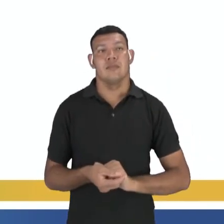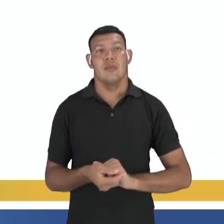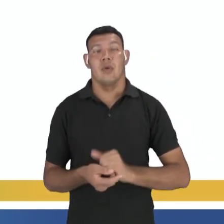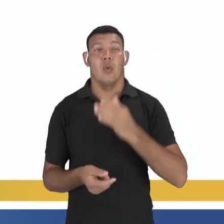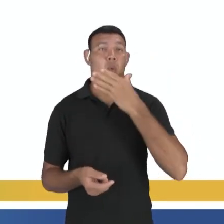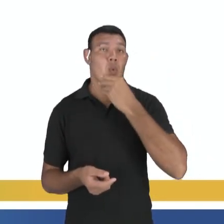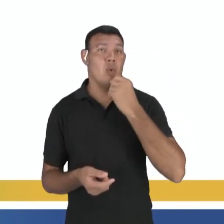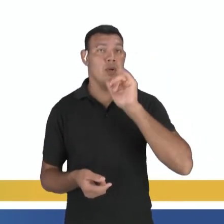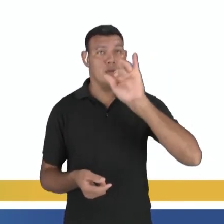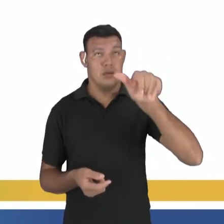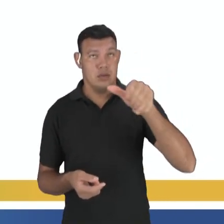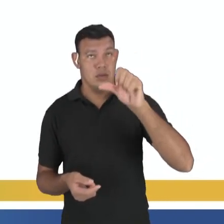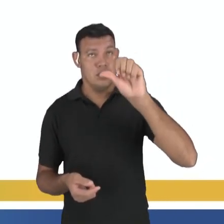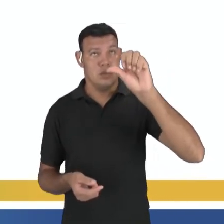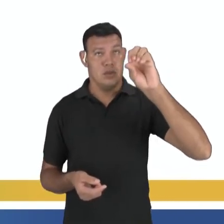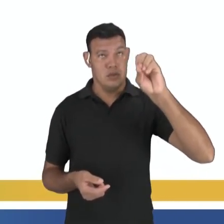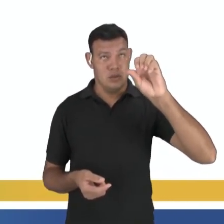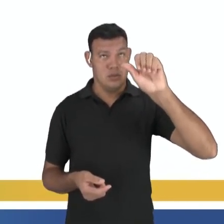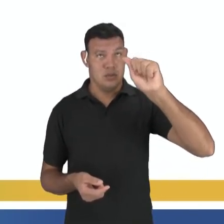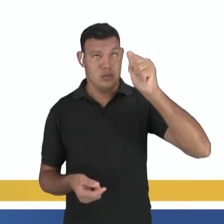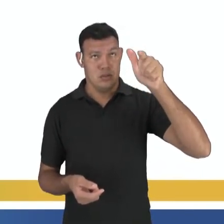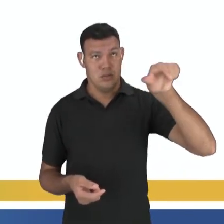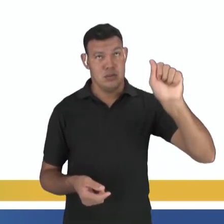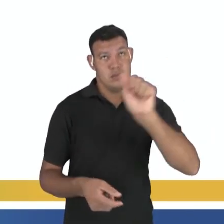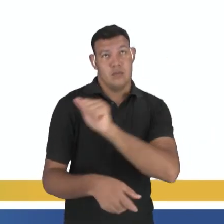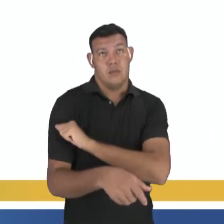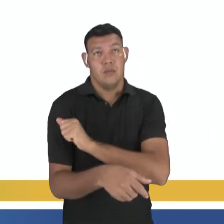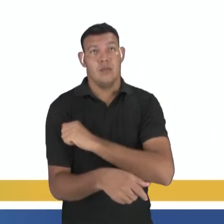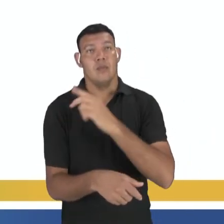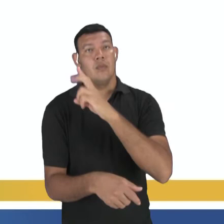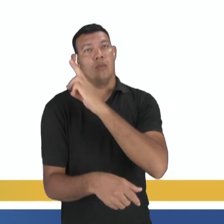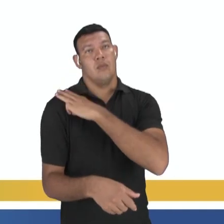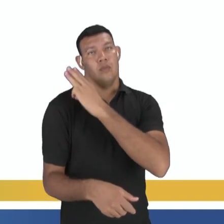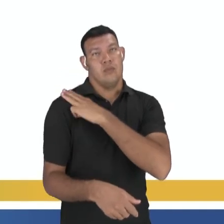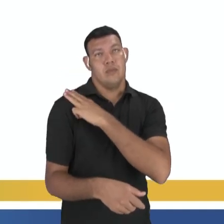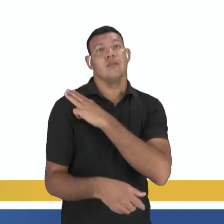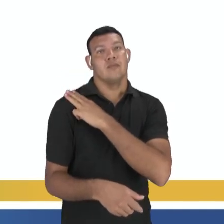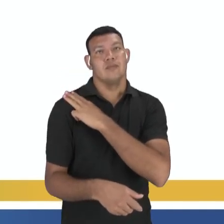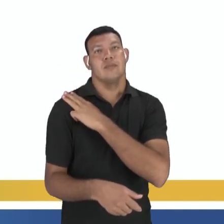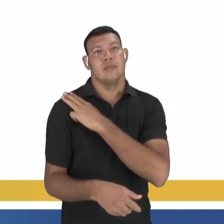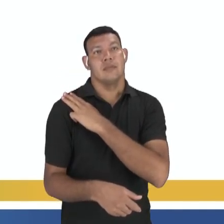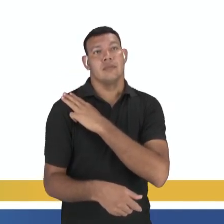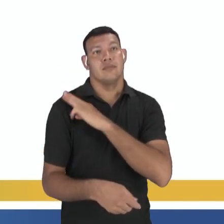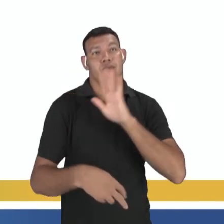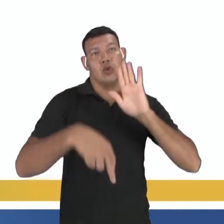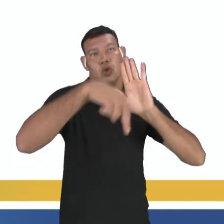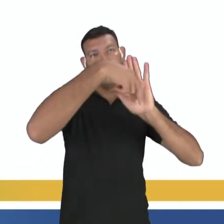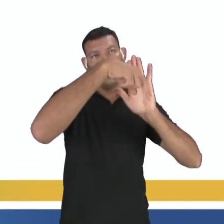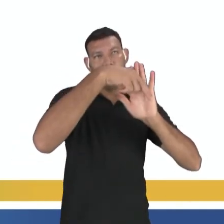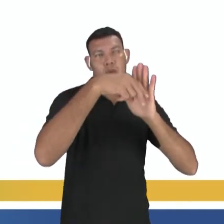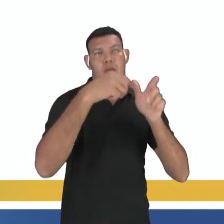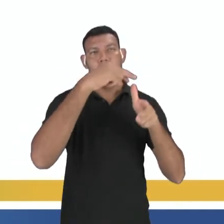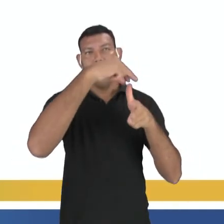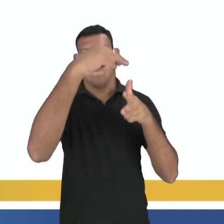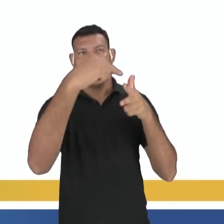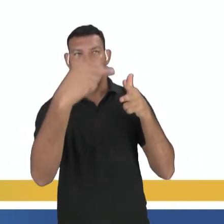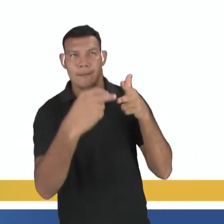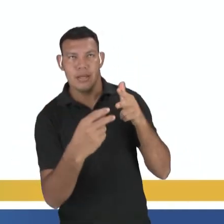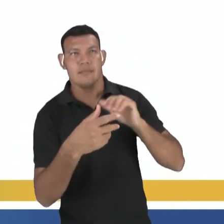aí. João, aluno do terceiro ano do ensino médio, tirou as seguintes notas no Enem. Em ciências humanas ele